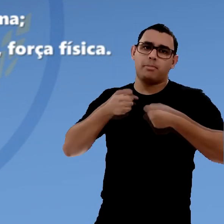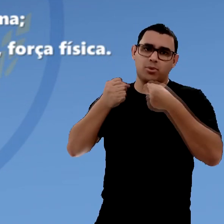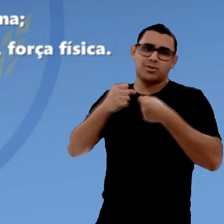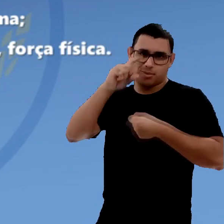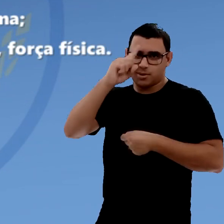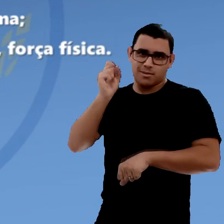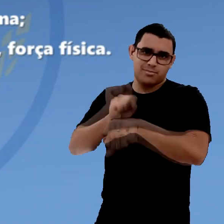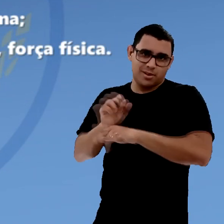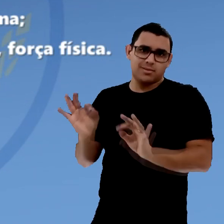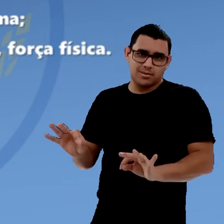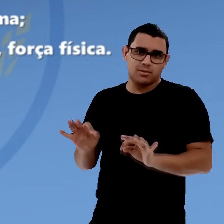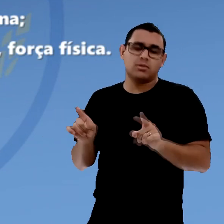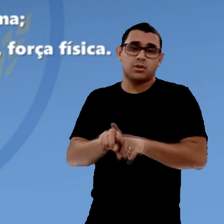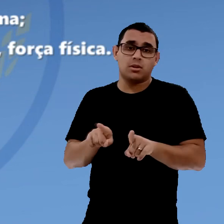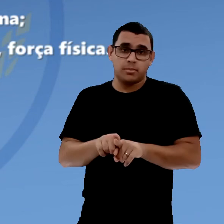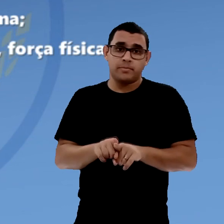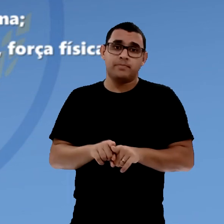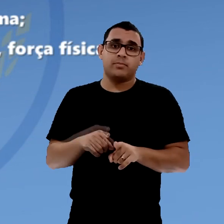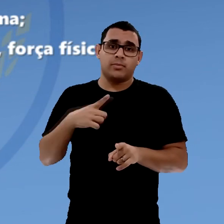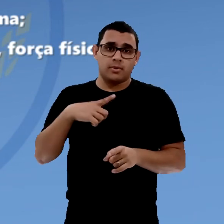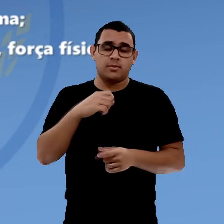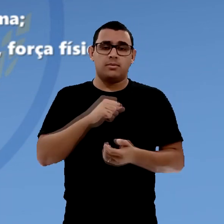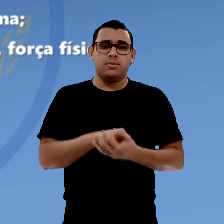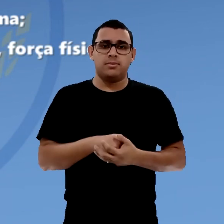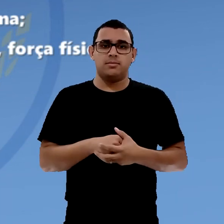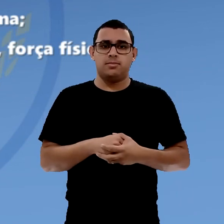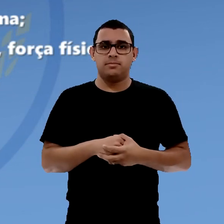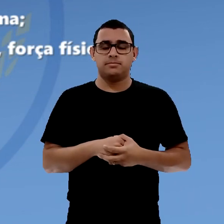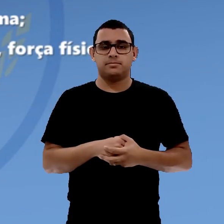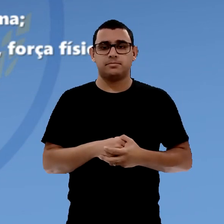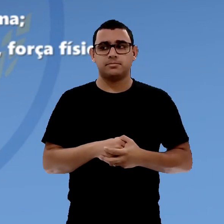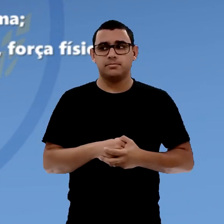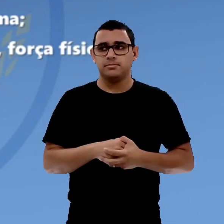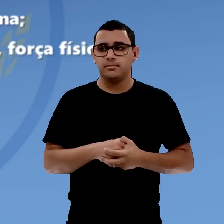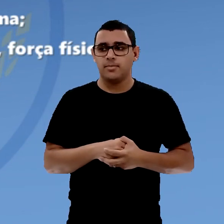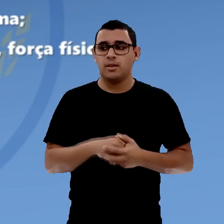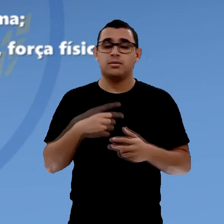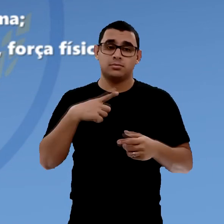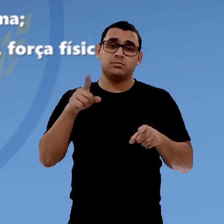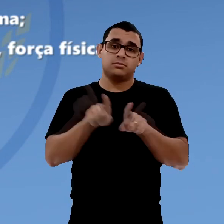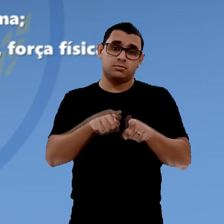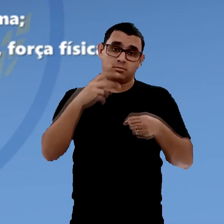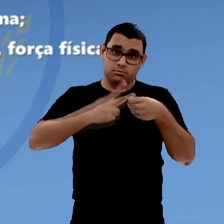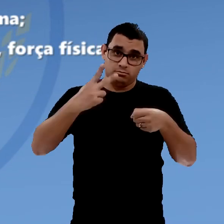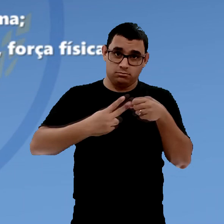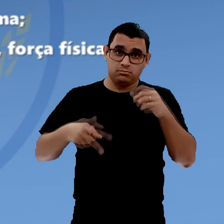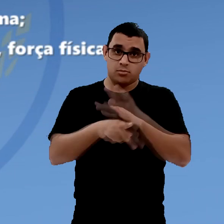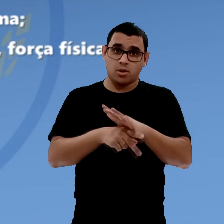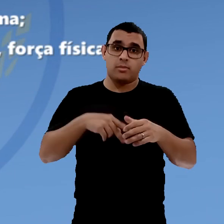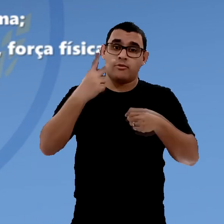acontecer esse poder coercitivo, aliás, esse uso do recurso coercitivo dentro da violência